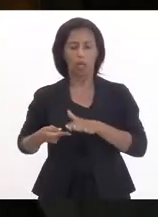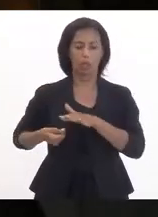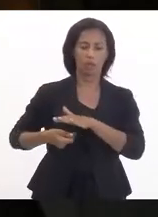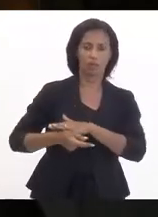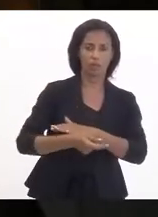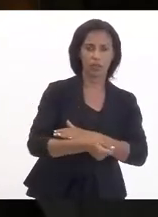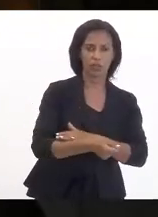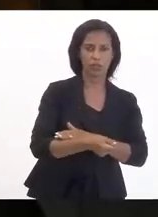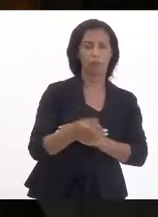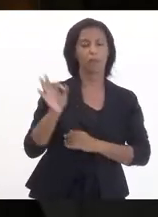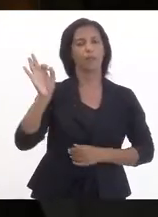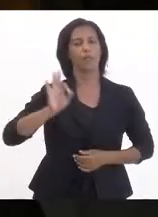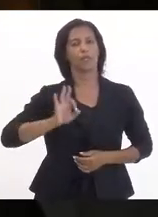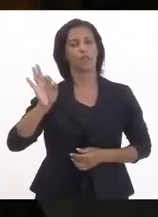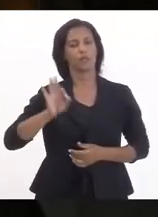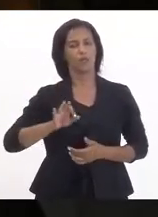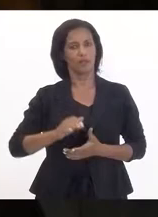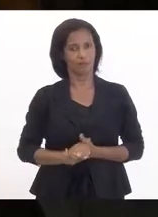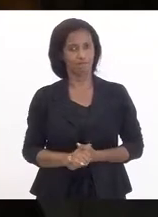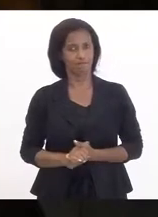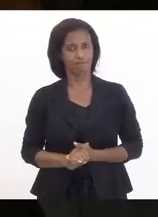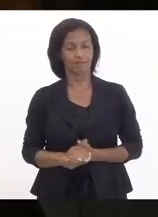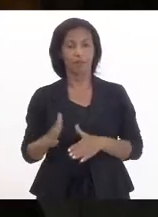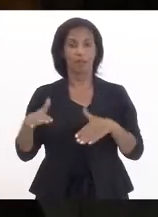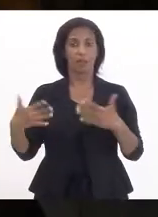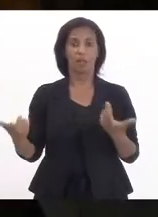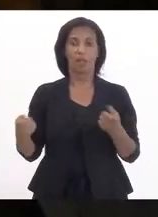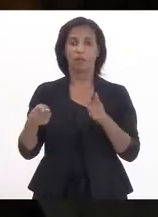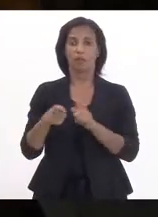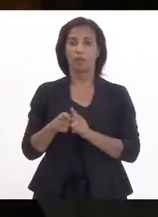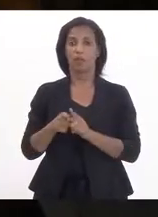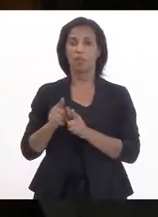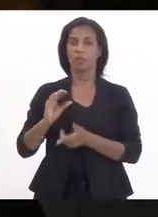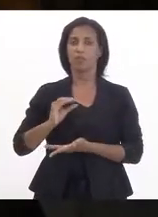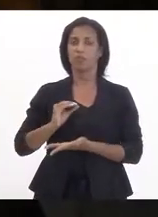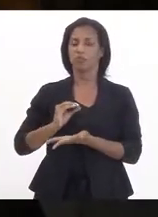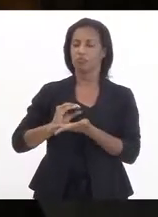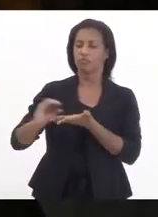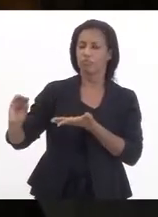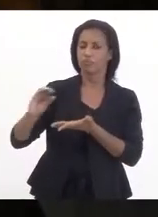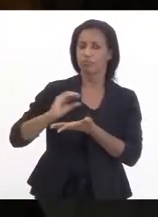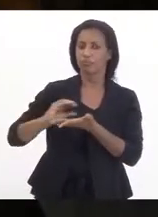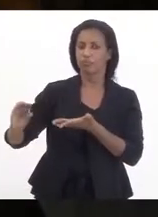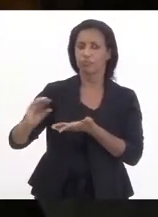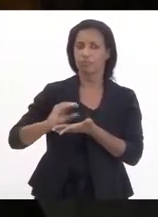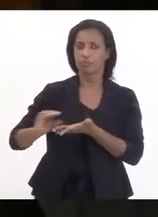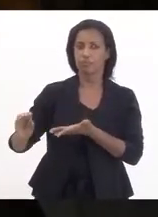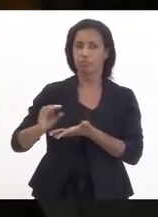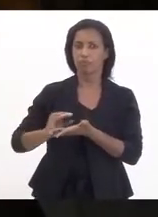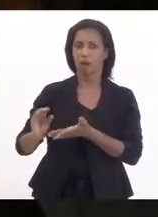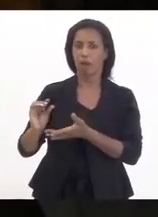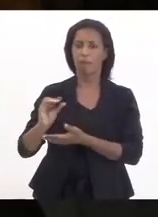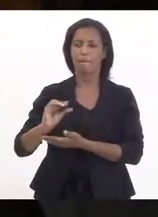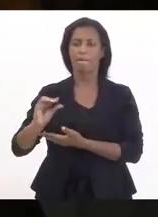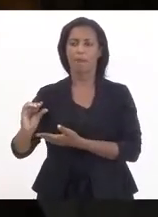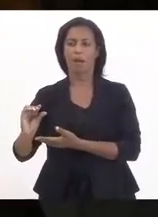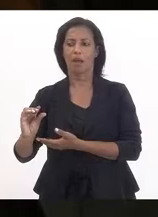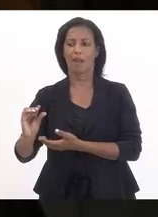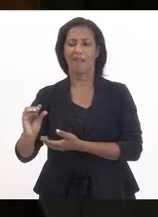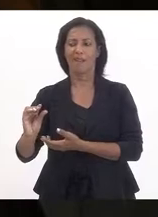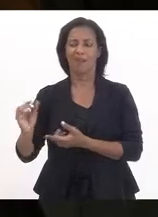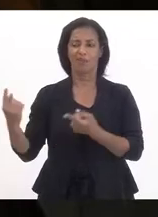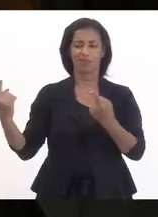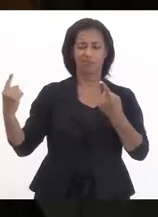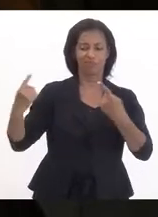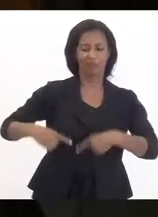investimentos percentuais, evidentemente de montantes pequenos para o tamanho do